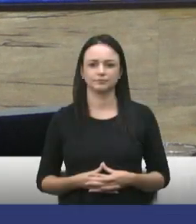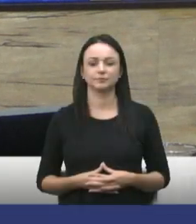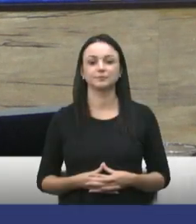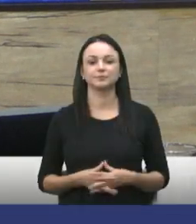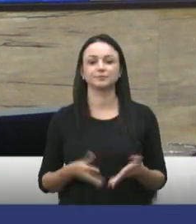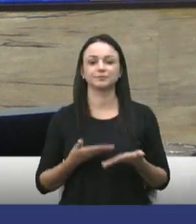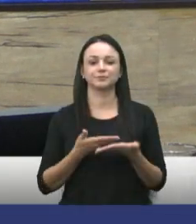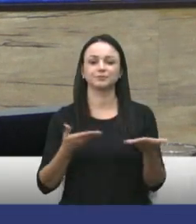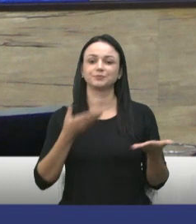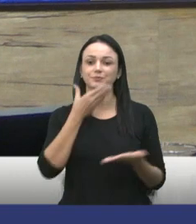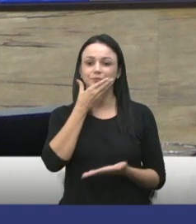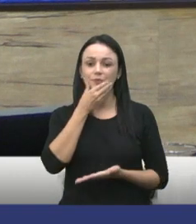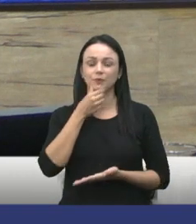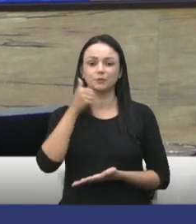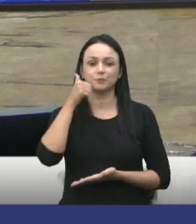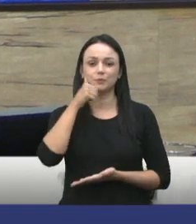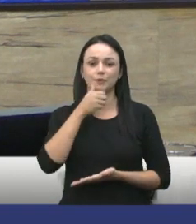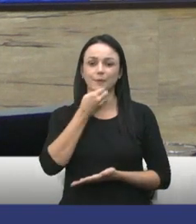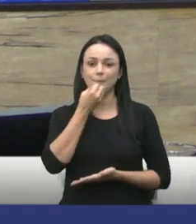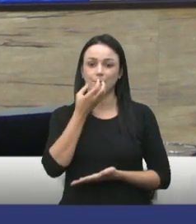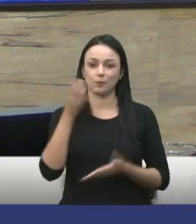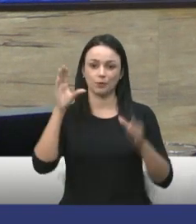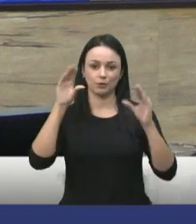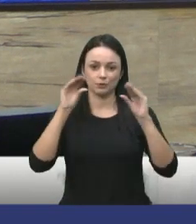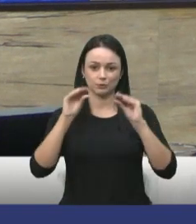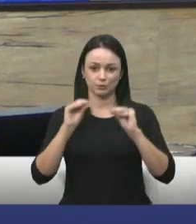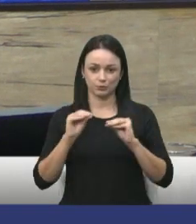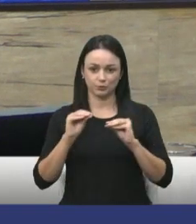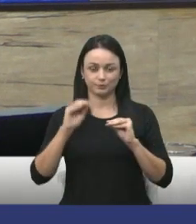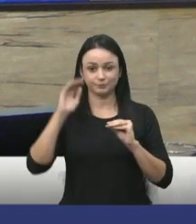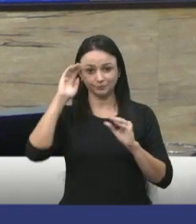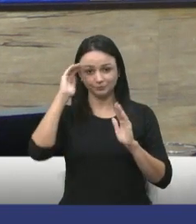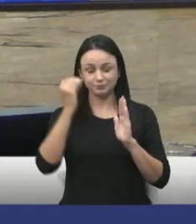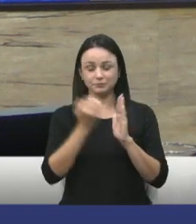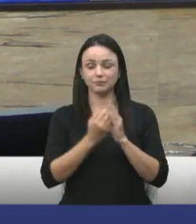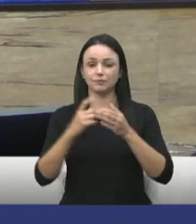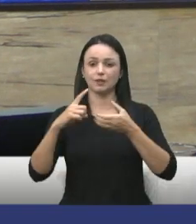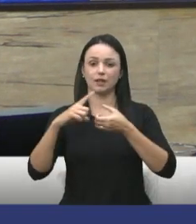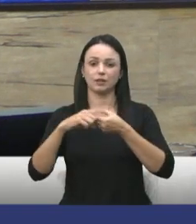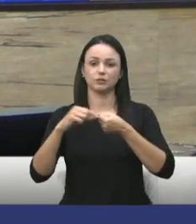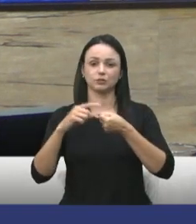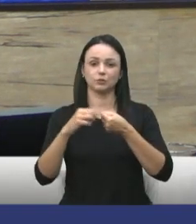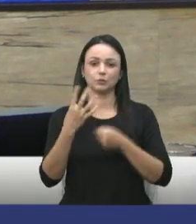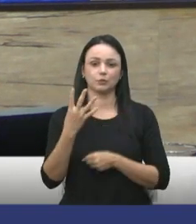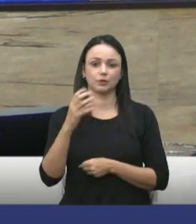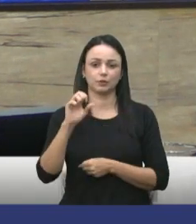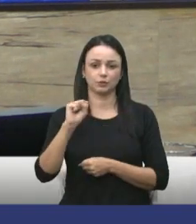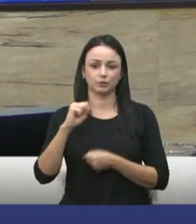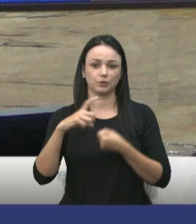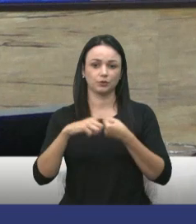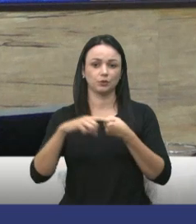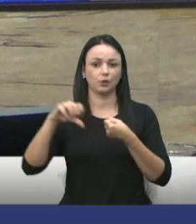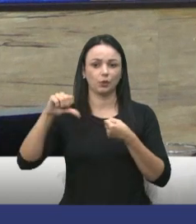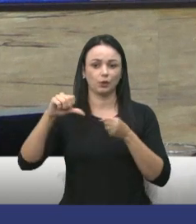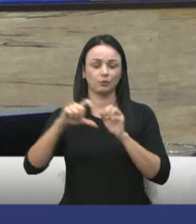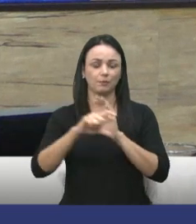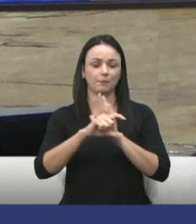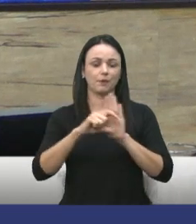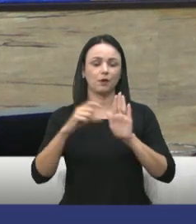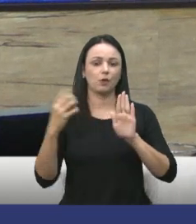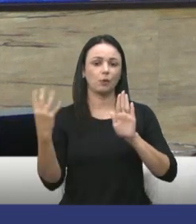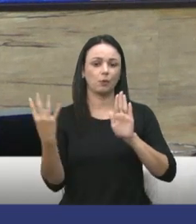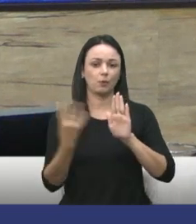Senhoras e senhores, boa noite. Em cumprimento ao artigo 48 e artigo 9º, parágrafo 4º da